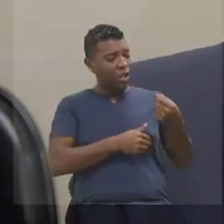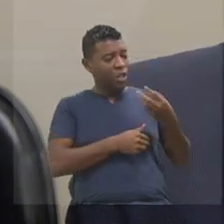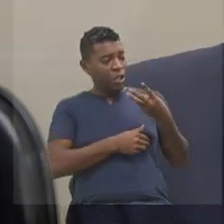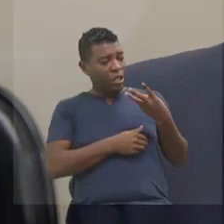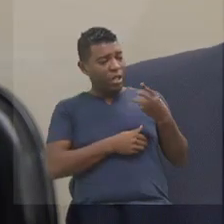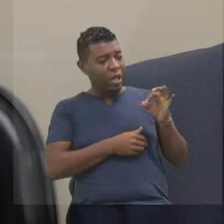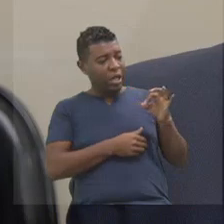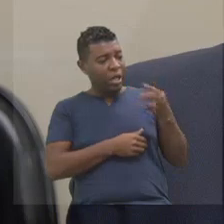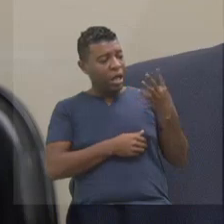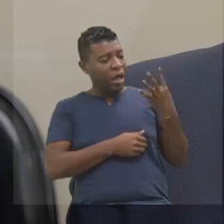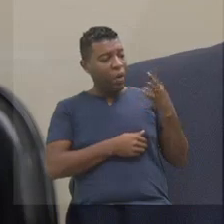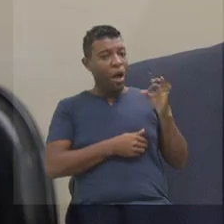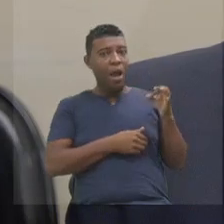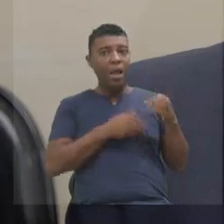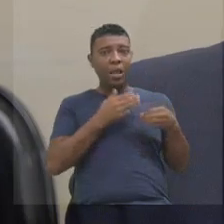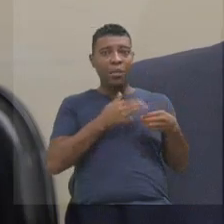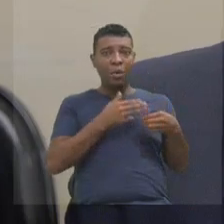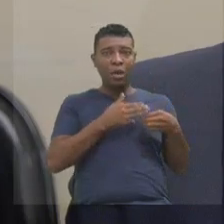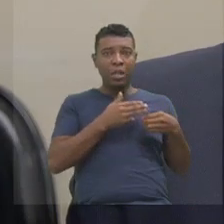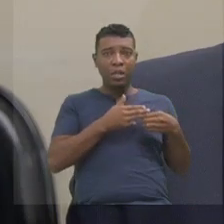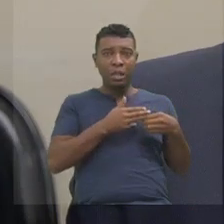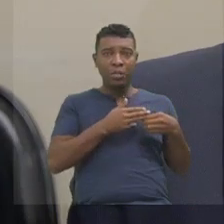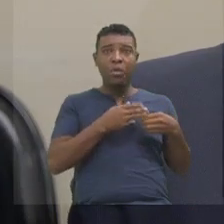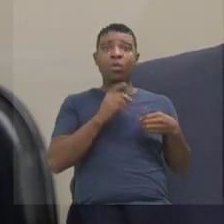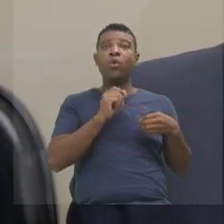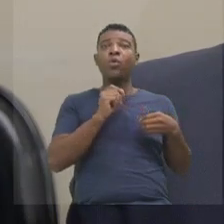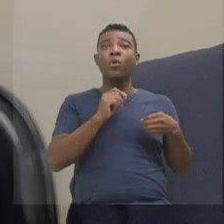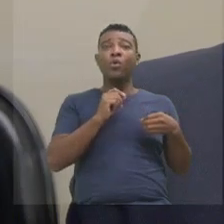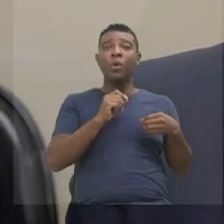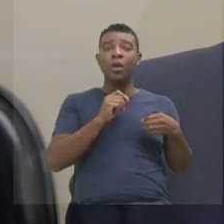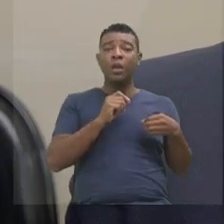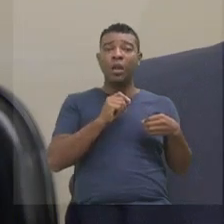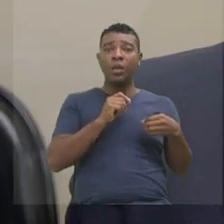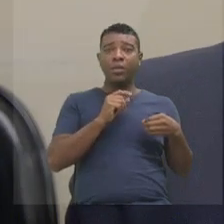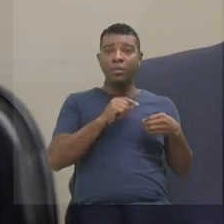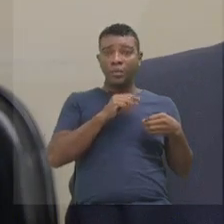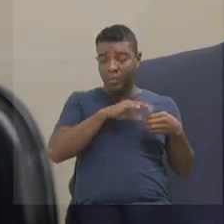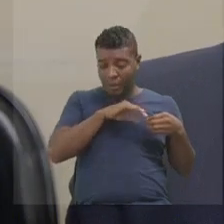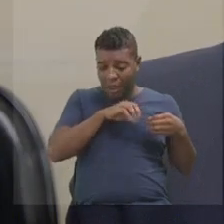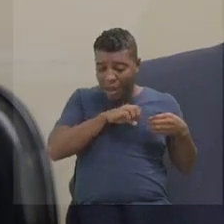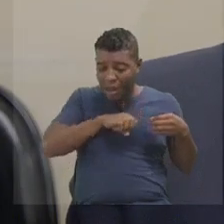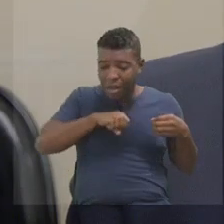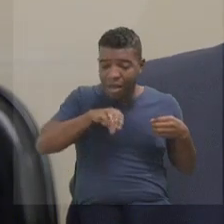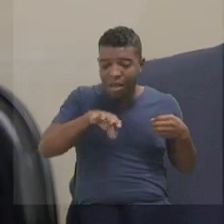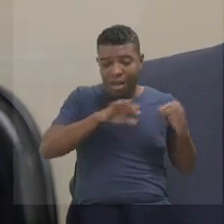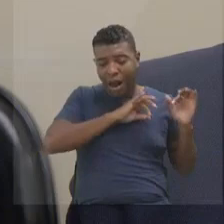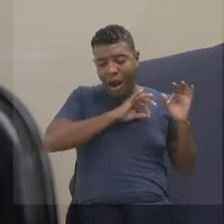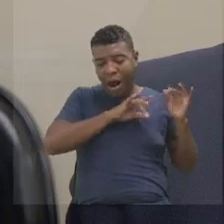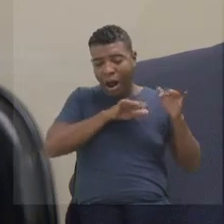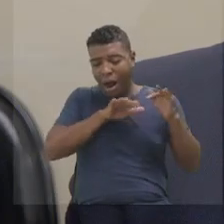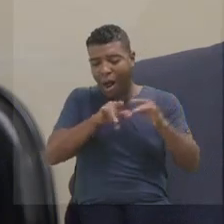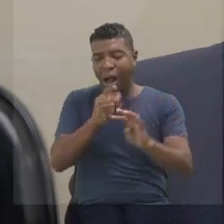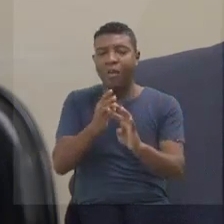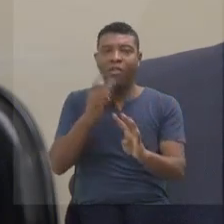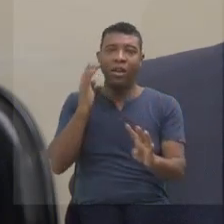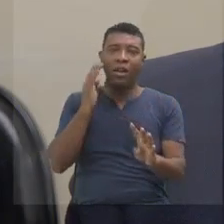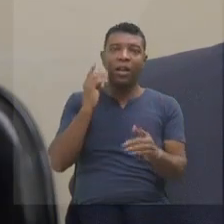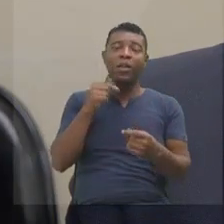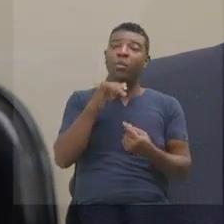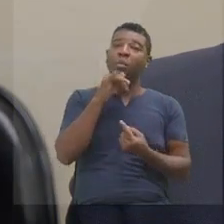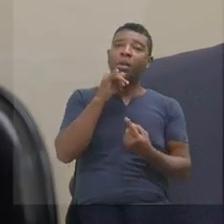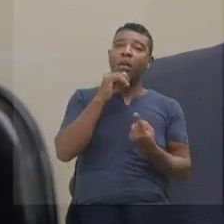aconselhei que ele dividisse esse dinheiro nas altas e nas médias complexidade como nós temos na nossa região Varginha